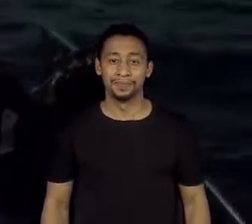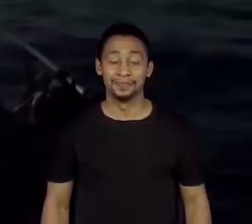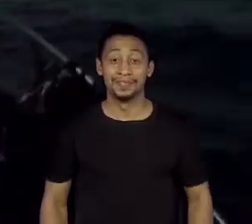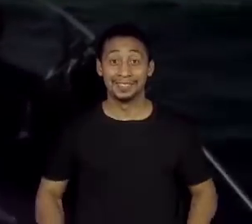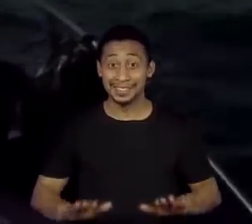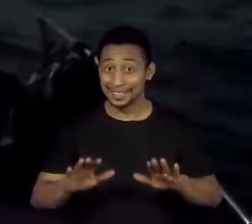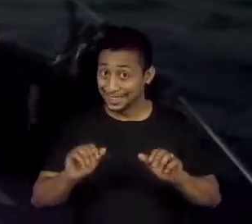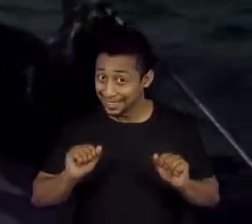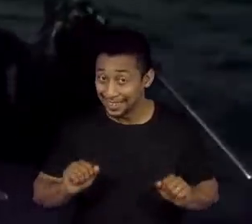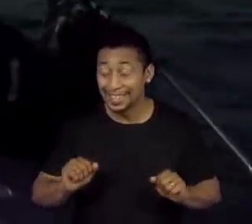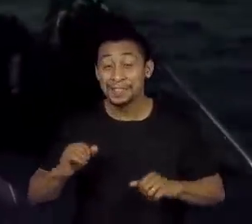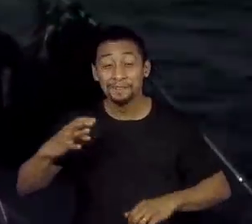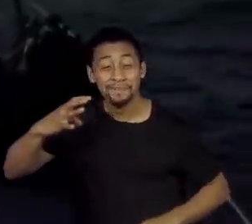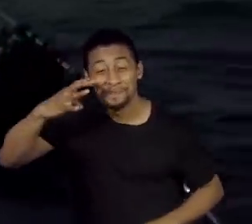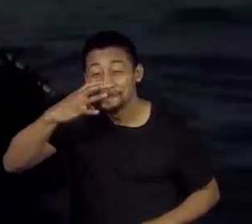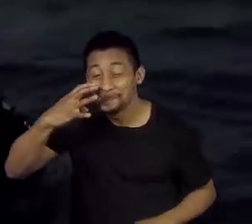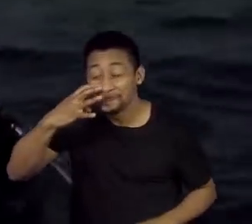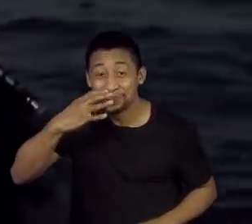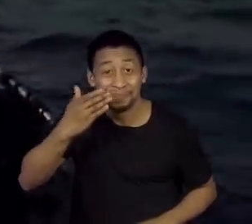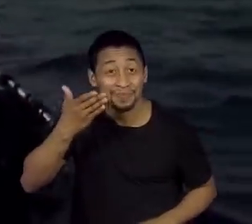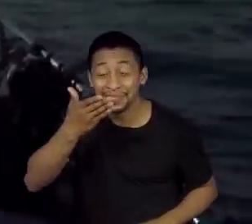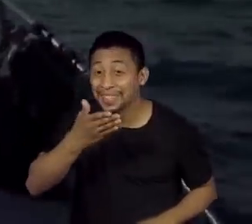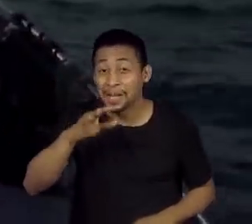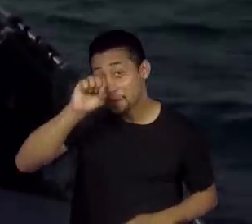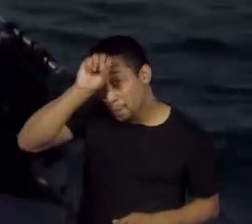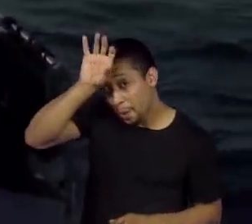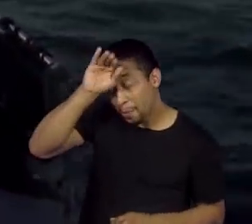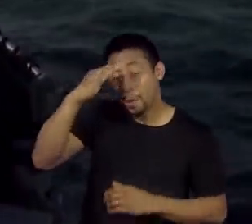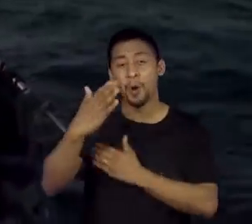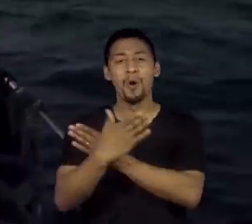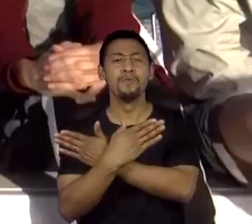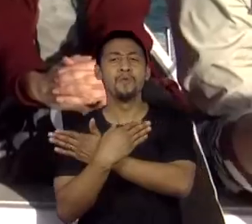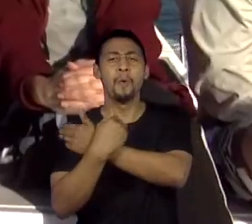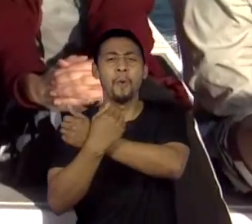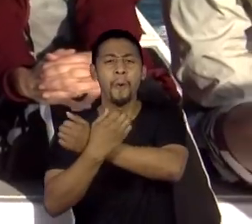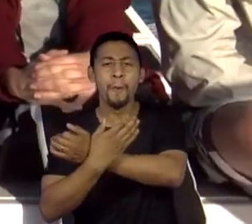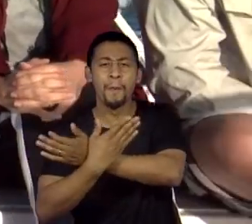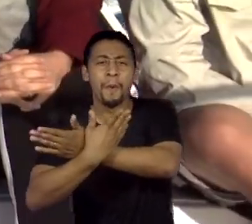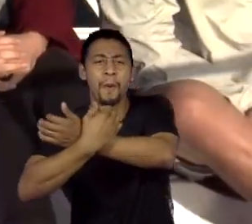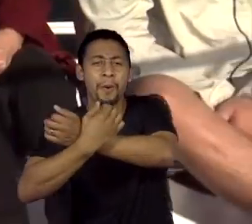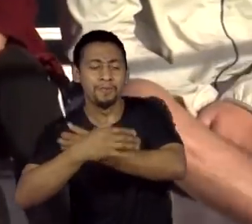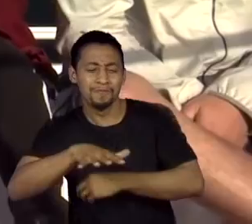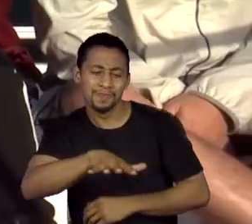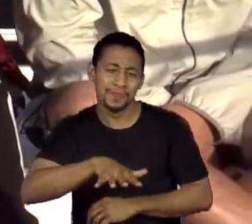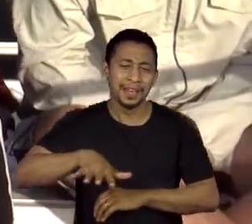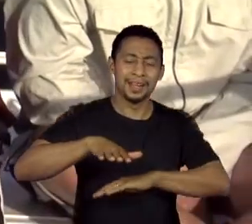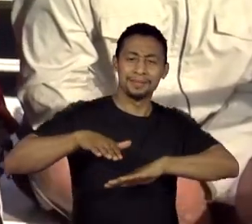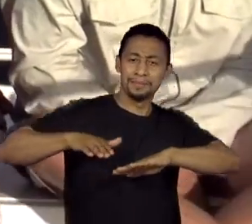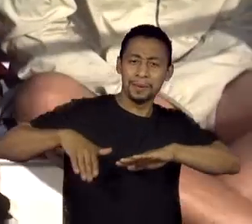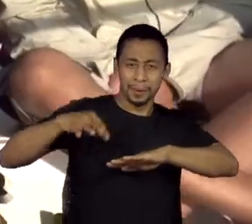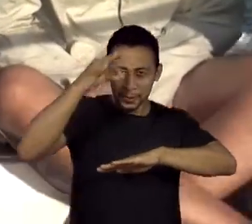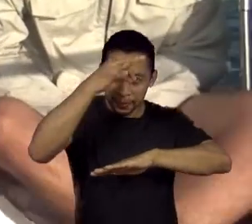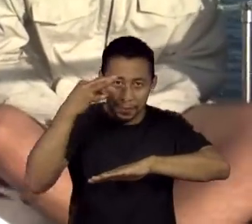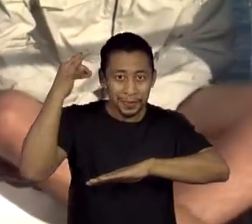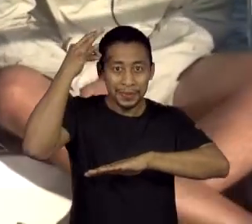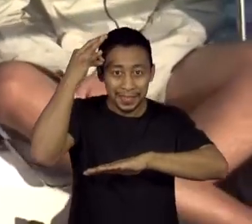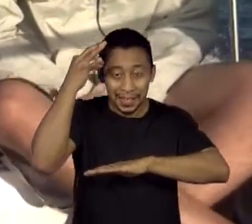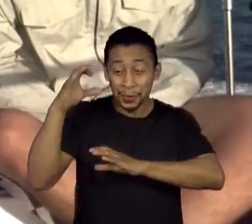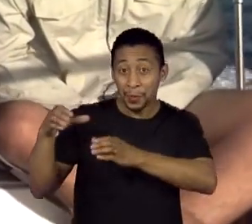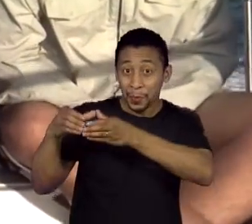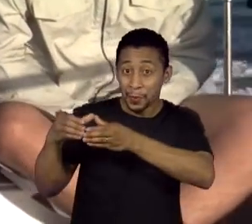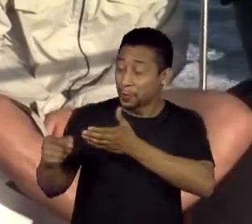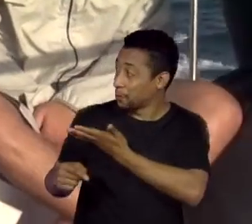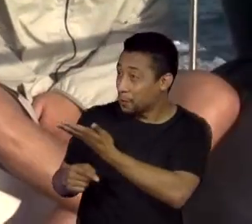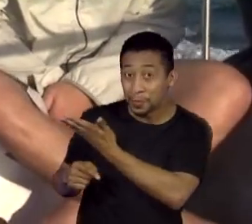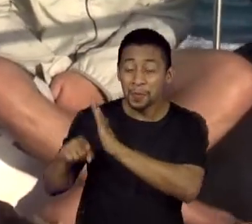Mais que contemplação, a presença das baleias jubarte na Costa Capixaba é objeto de pesquisa desta turma aí, os